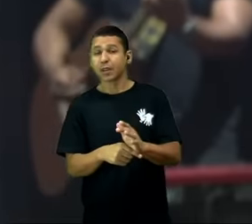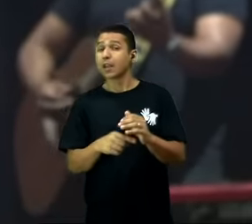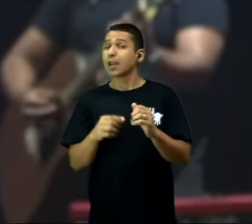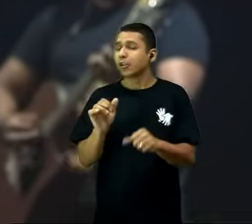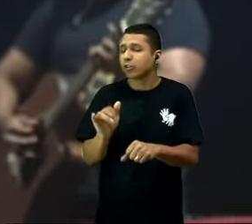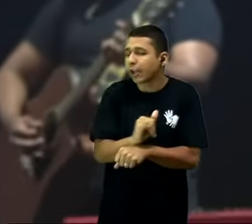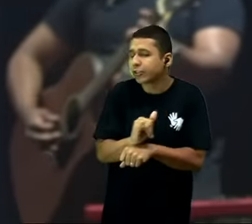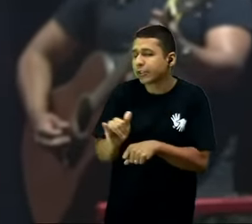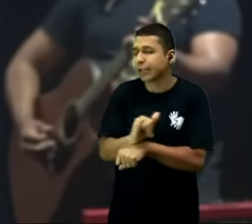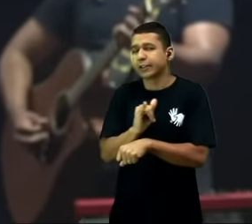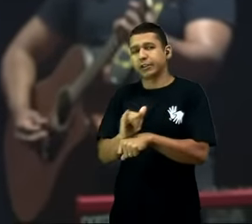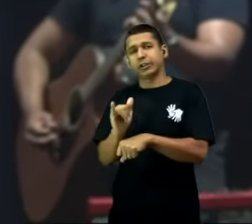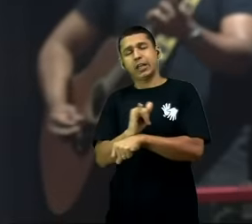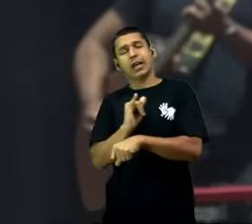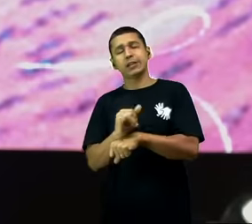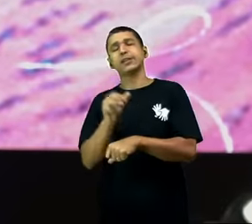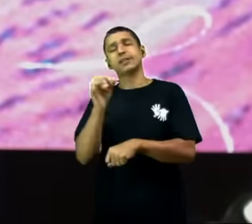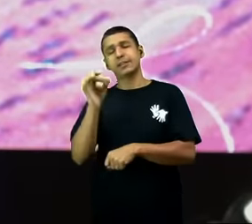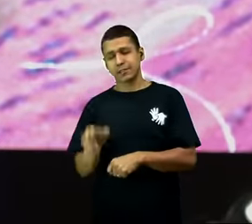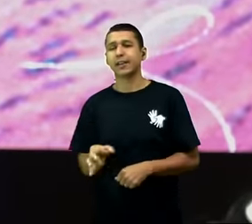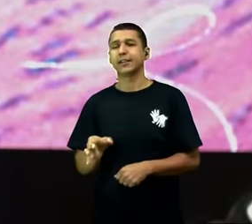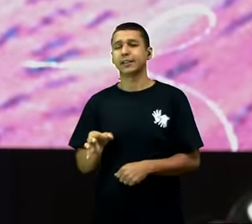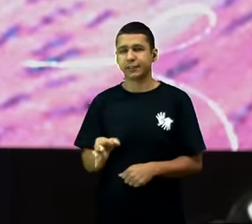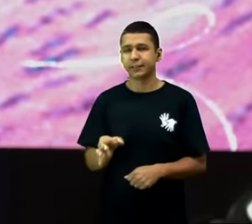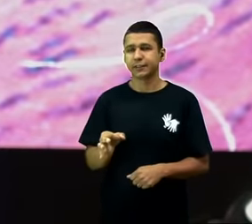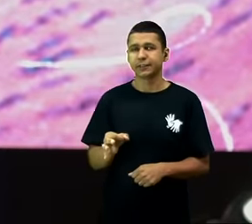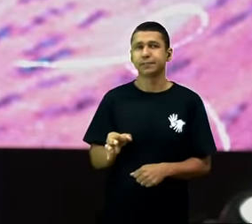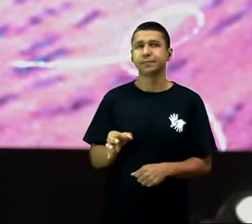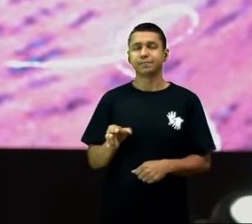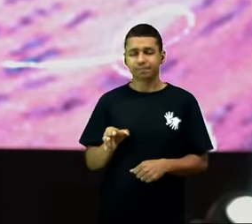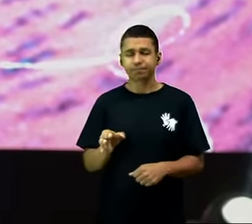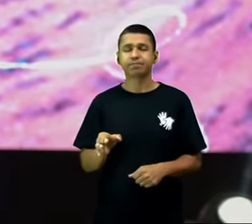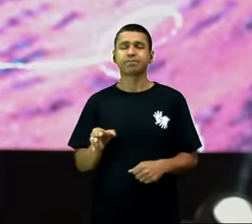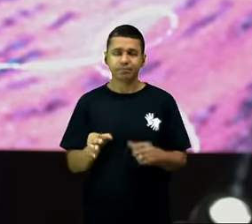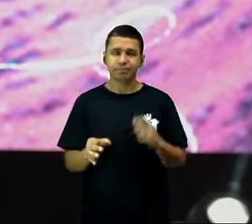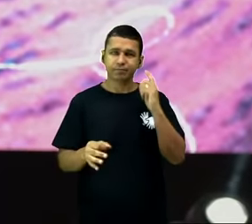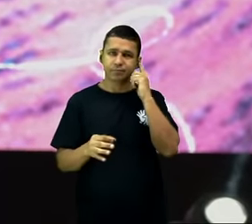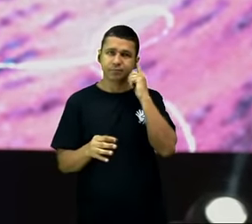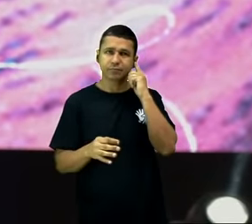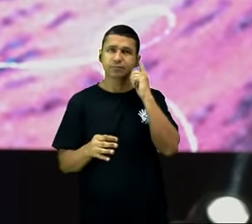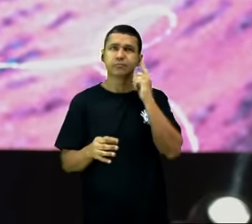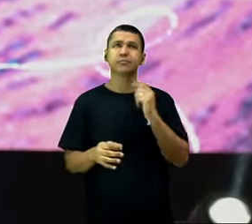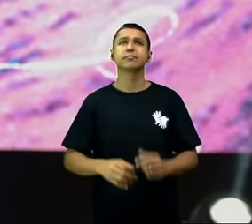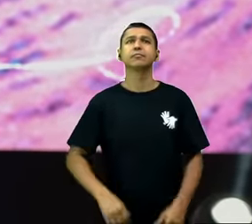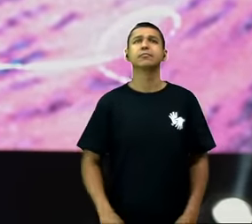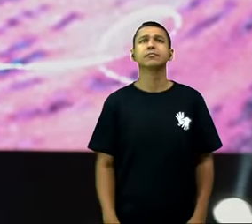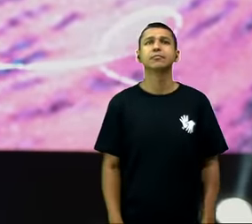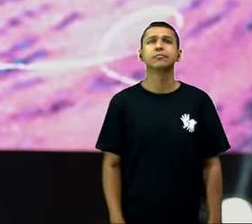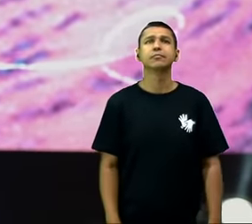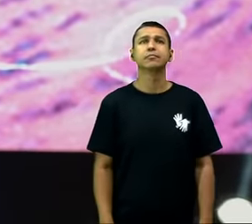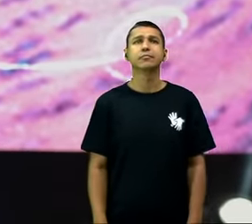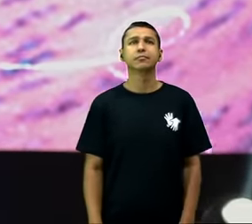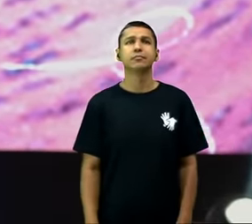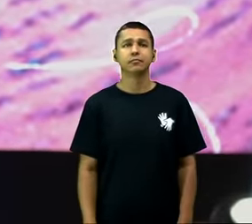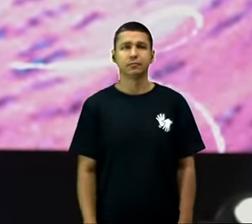Isaac no altar, depois Deus te mostra onde é que está o carneiro. Coloca o Isaac. Agora escuta, ouve isso aqui.